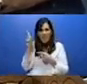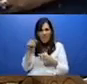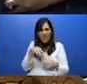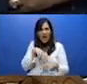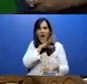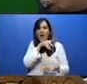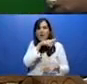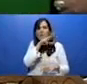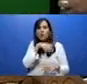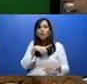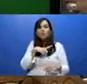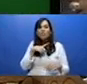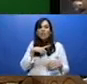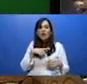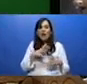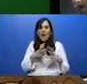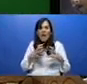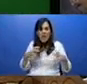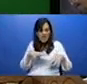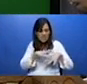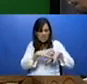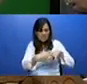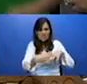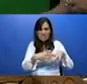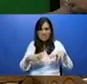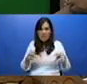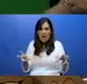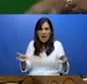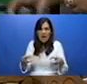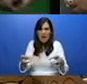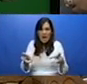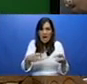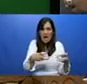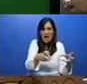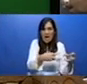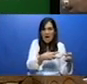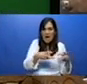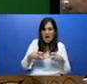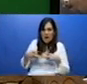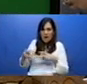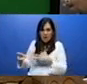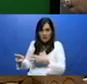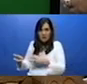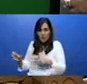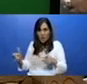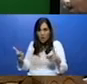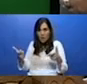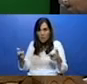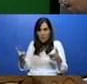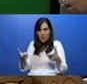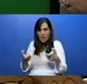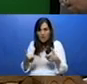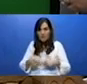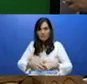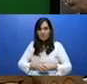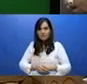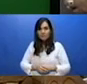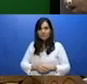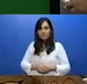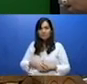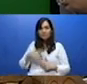possuía grandes garras em formato de gancho nos polegares. Ó,